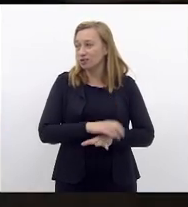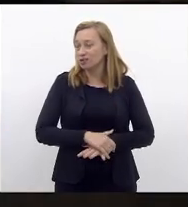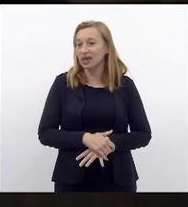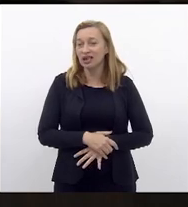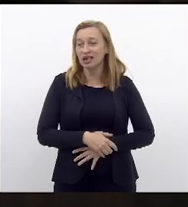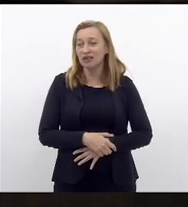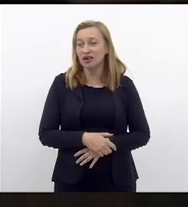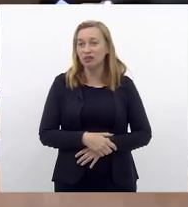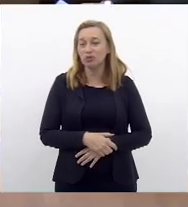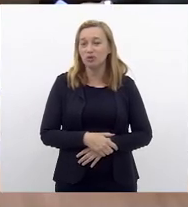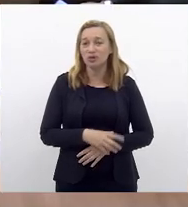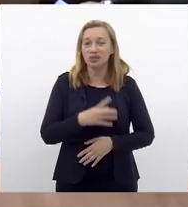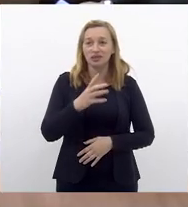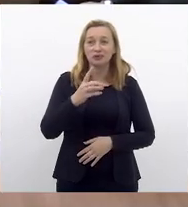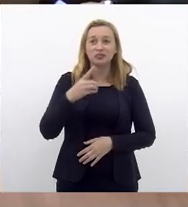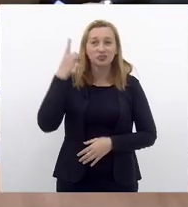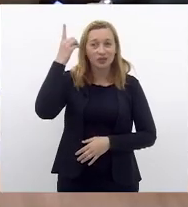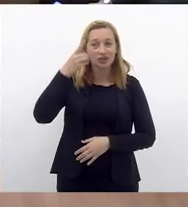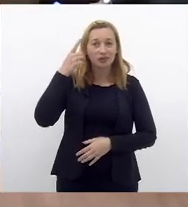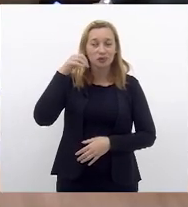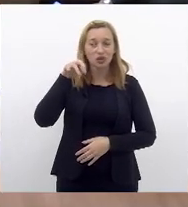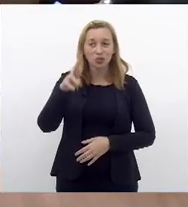Deputado Jair Bittencourt.